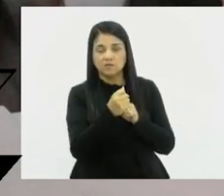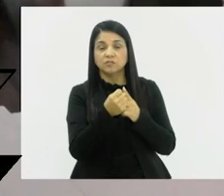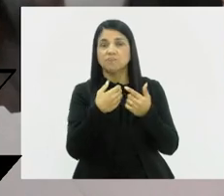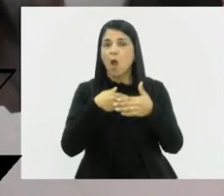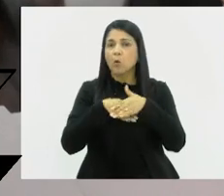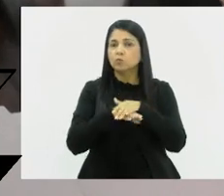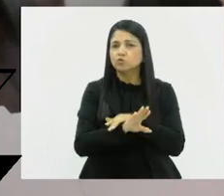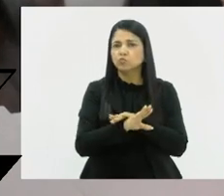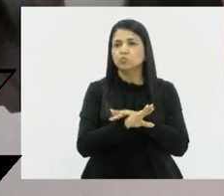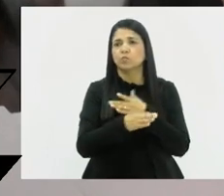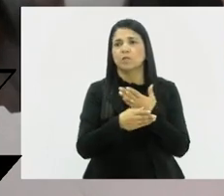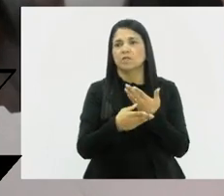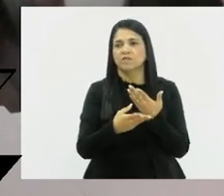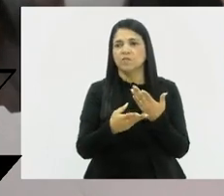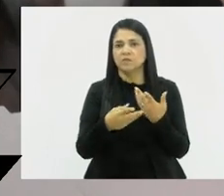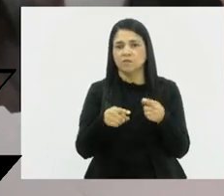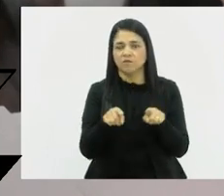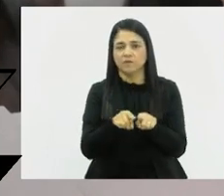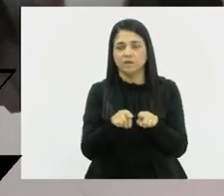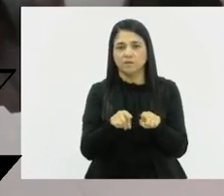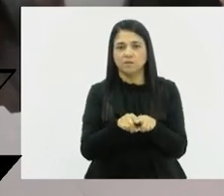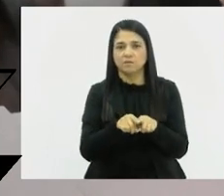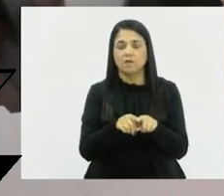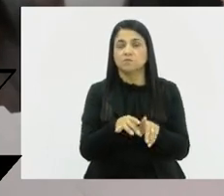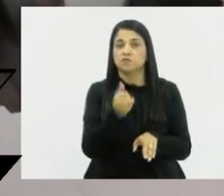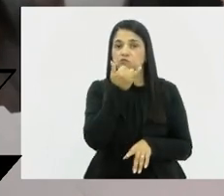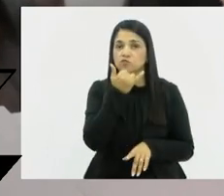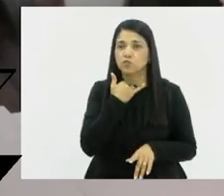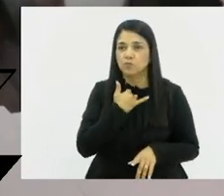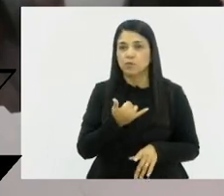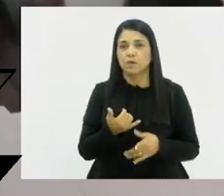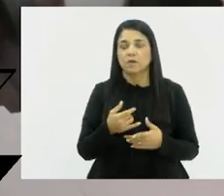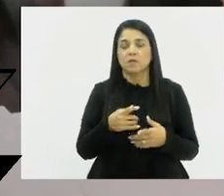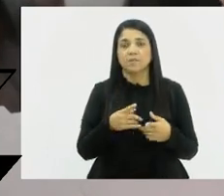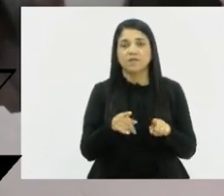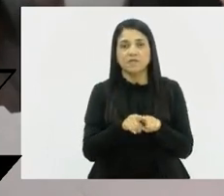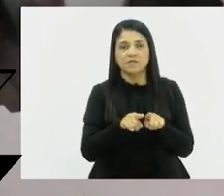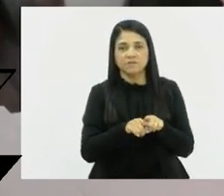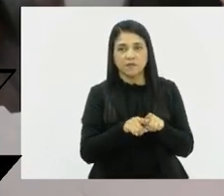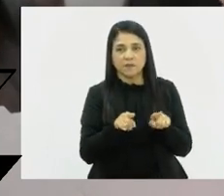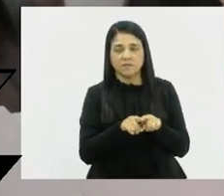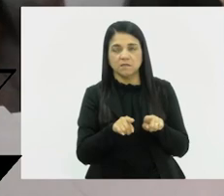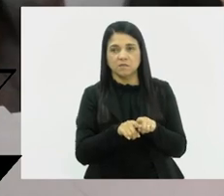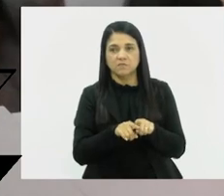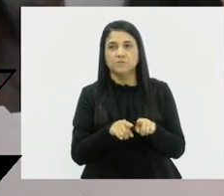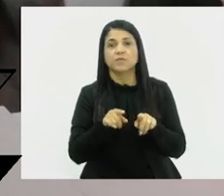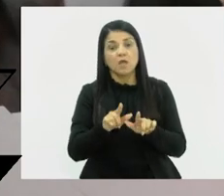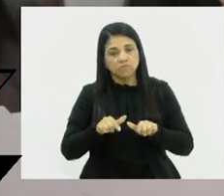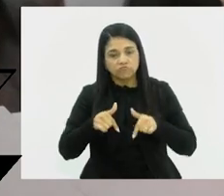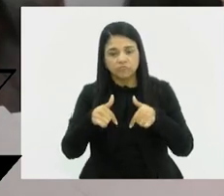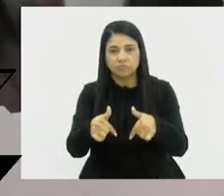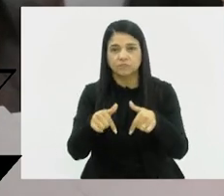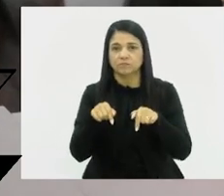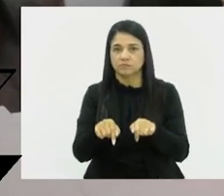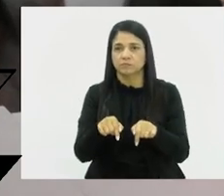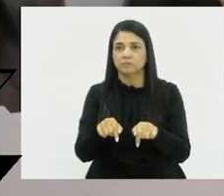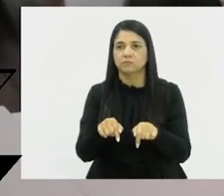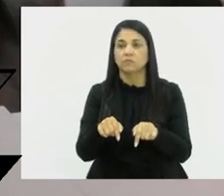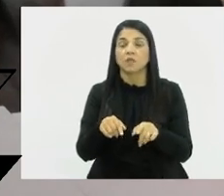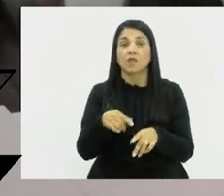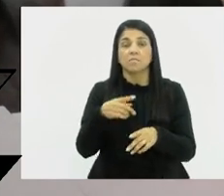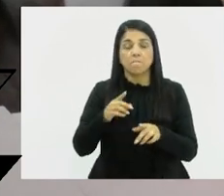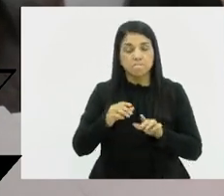a nossa sociedade ela se habituou ao desculpa. O cara promove o ilícito, o cara promove uma atitude que vai prejudicar um